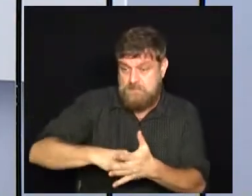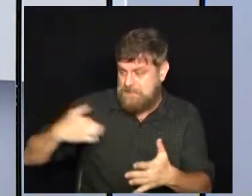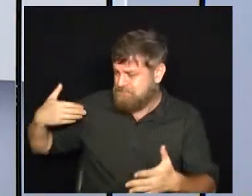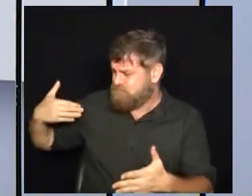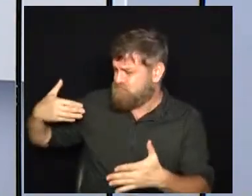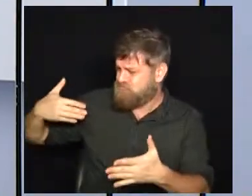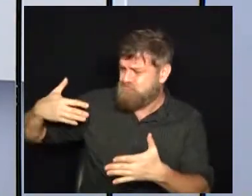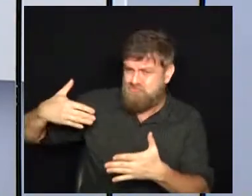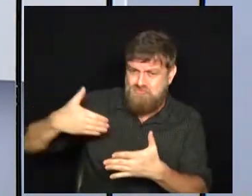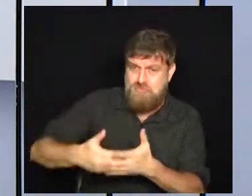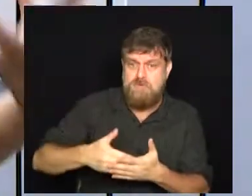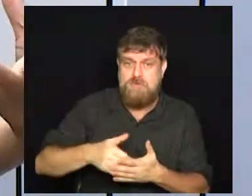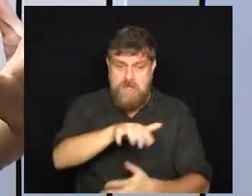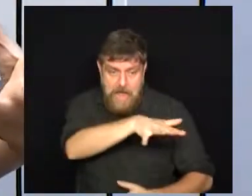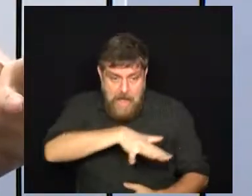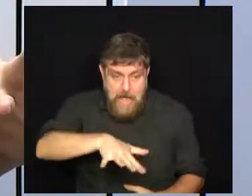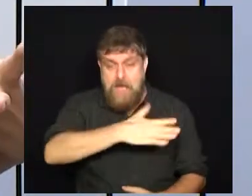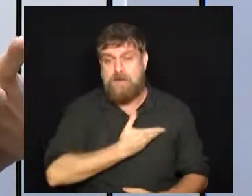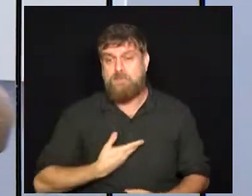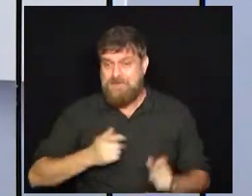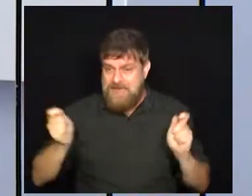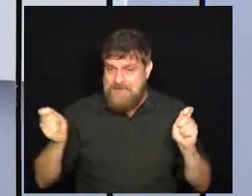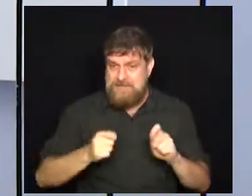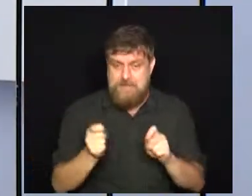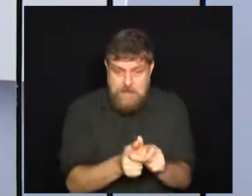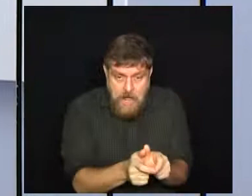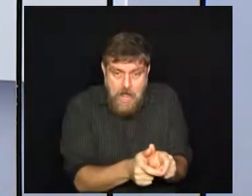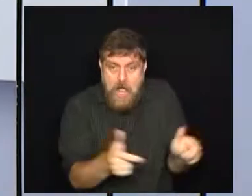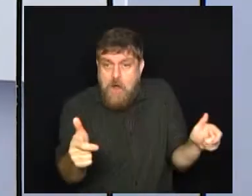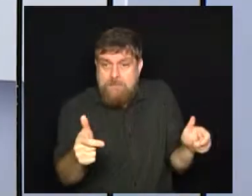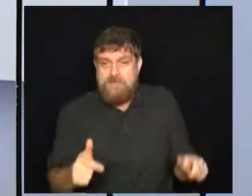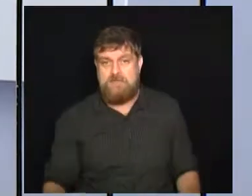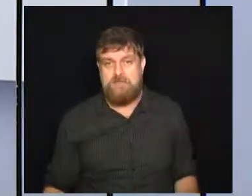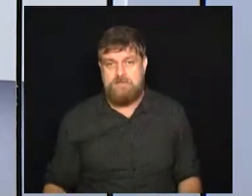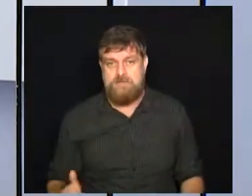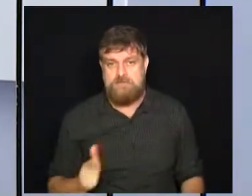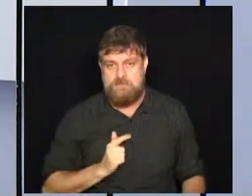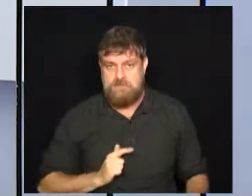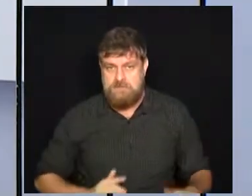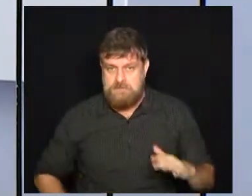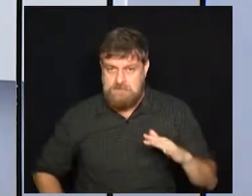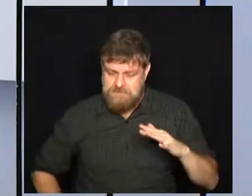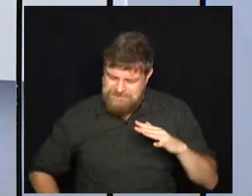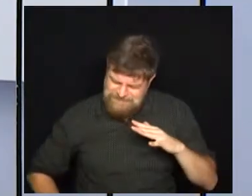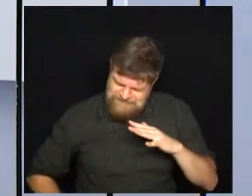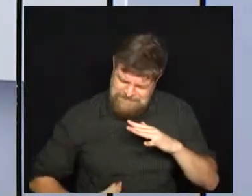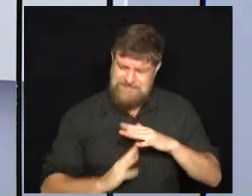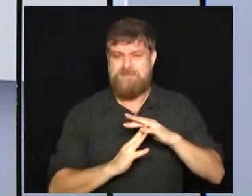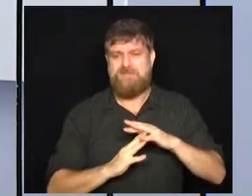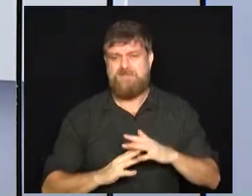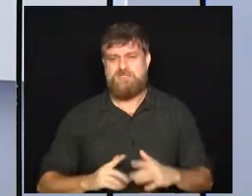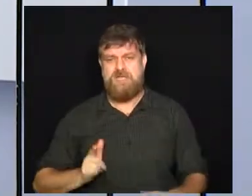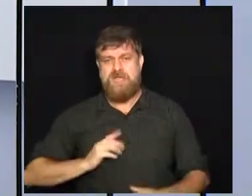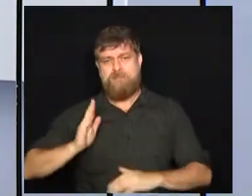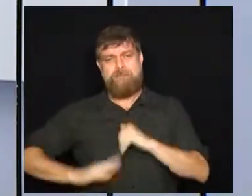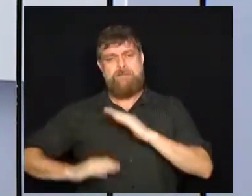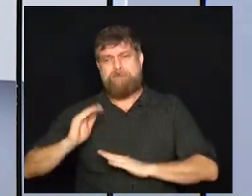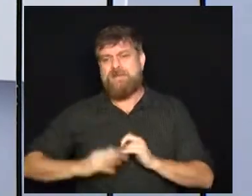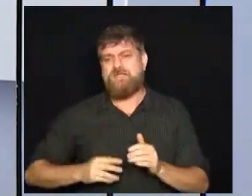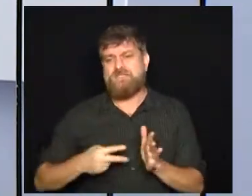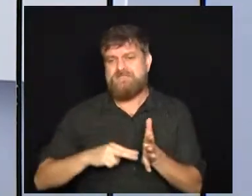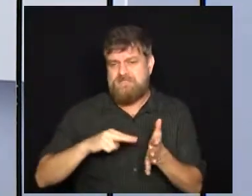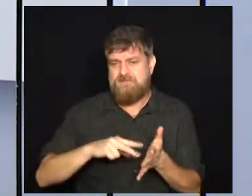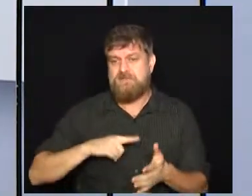Então, assim, existe uma rede, mas ela pode ampliar. E, no limite, isso é muito, isso na prática significa